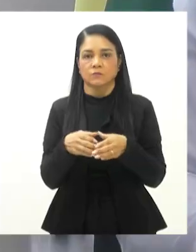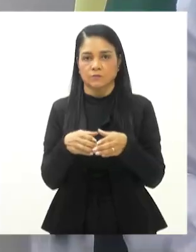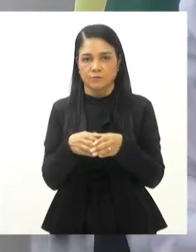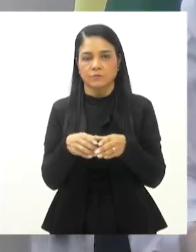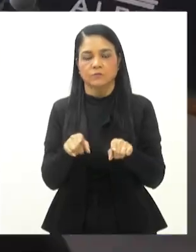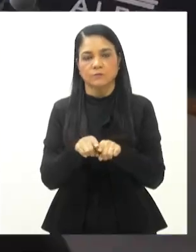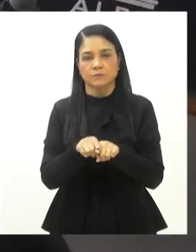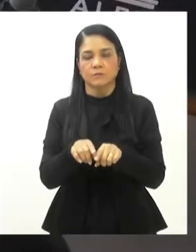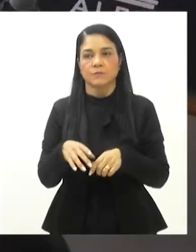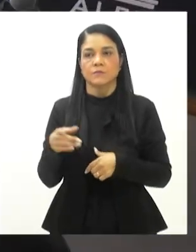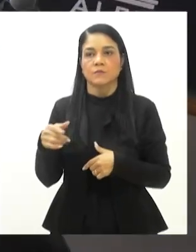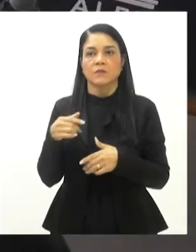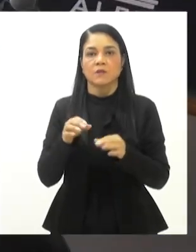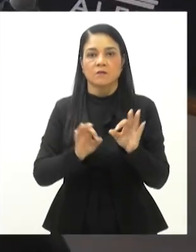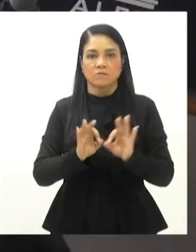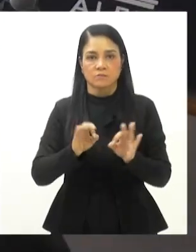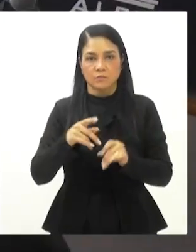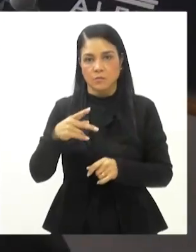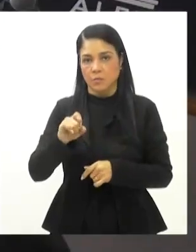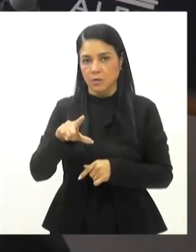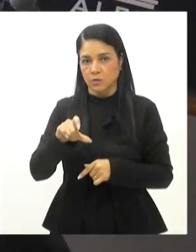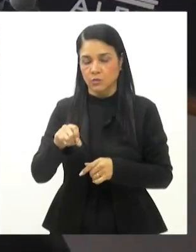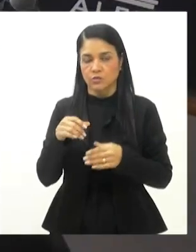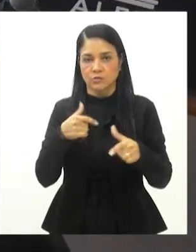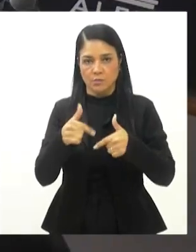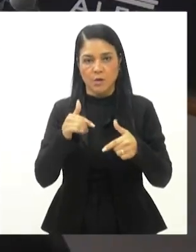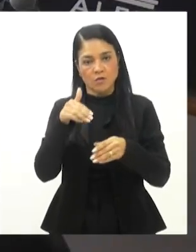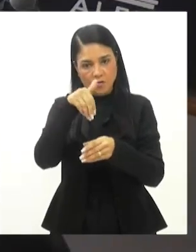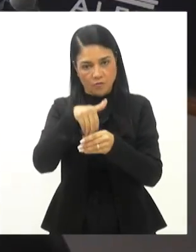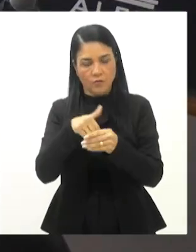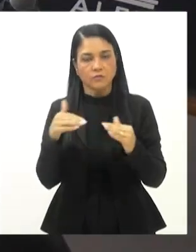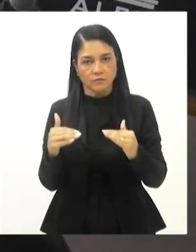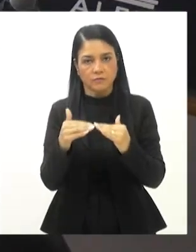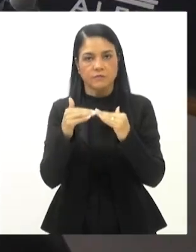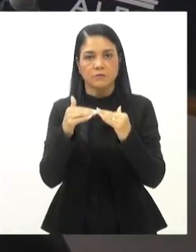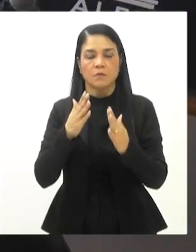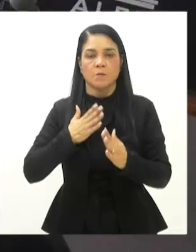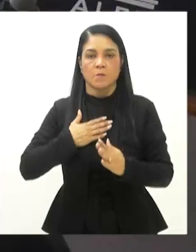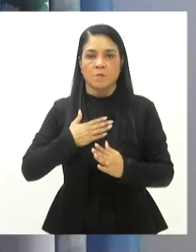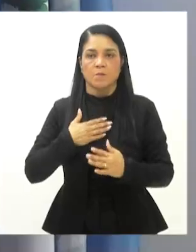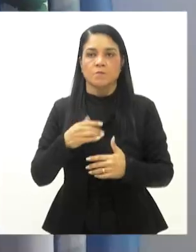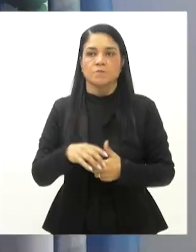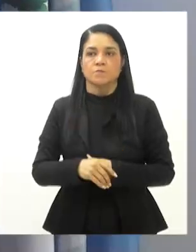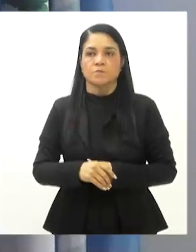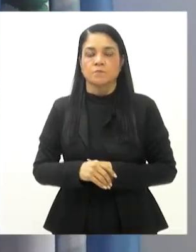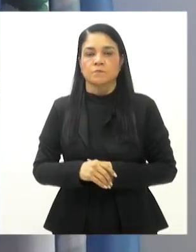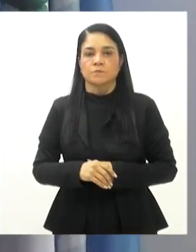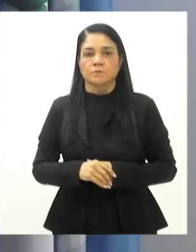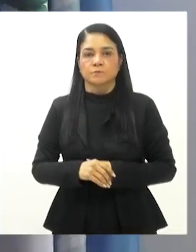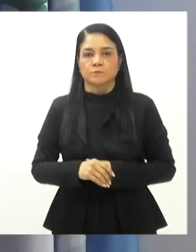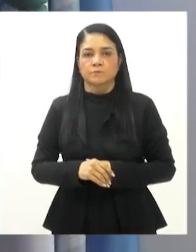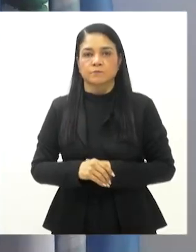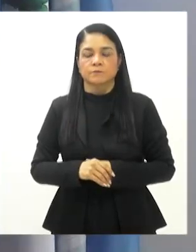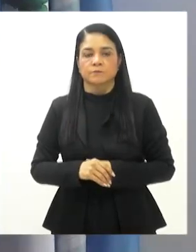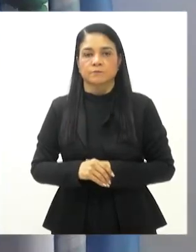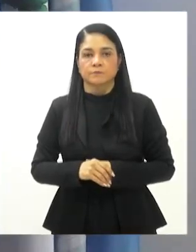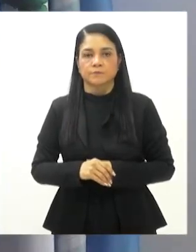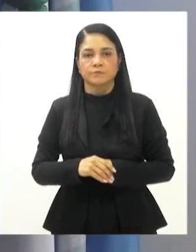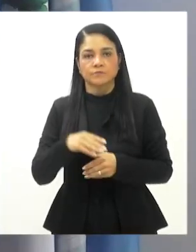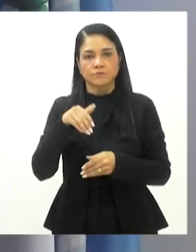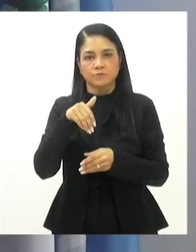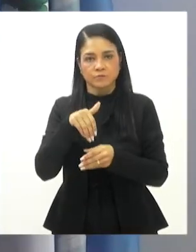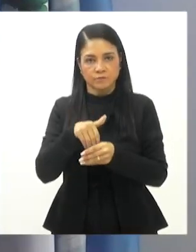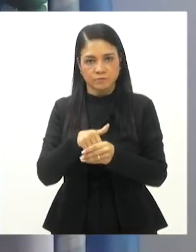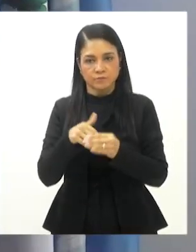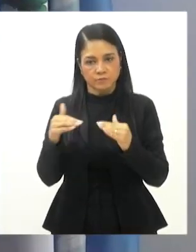Então, em relação ao plano de trabalho, eu também voto favorável, plano de trabalho de minha autoria, e com a vênia e o voto